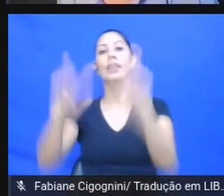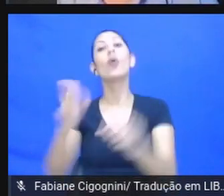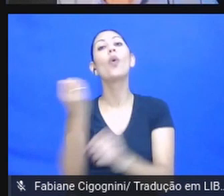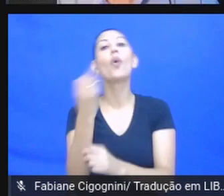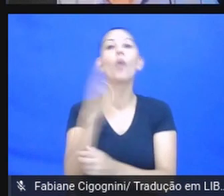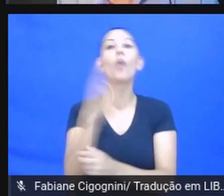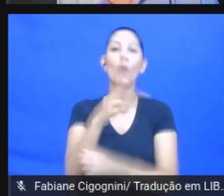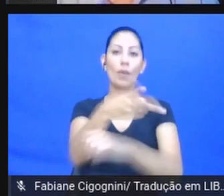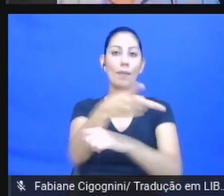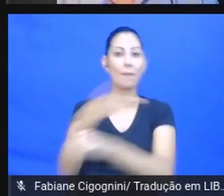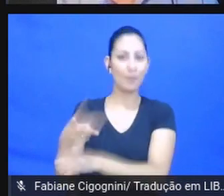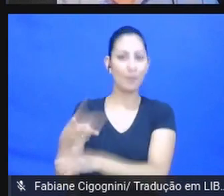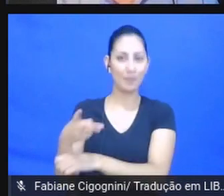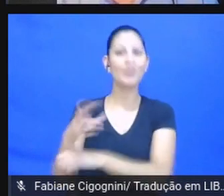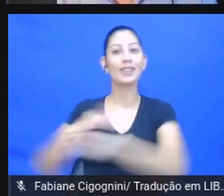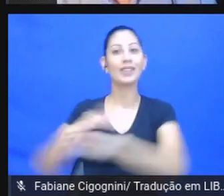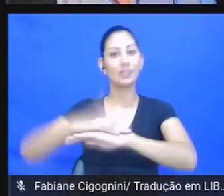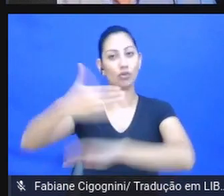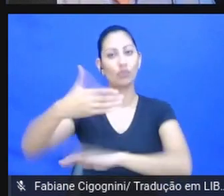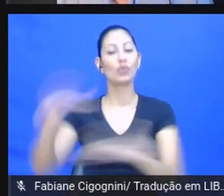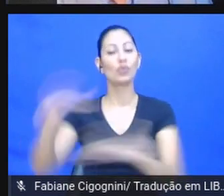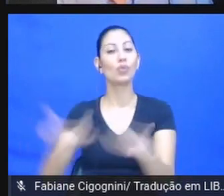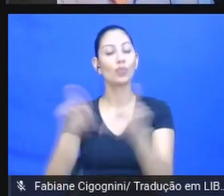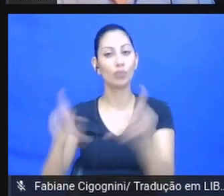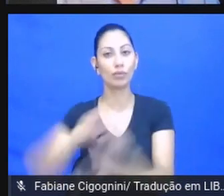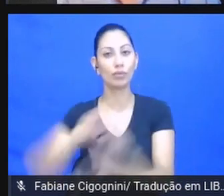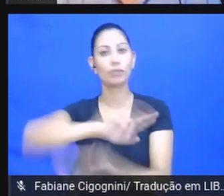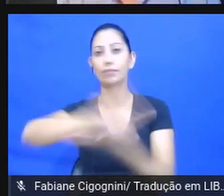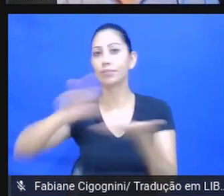computadores, enfim,